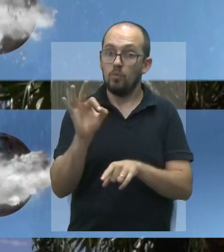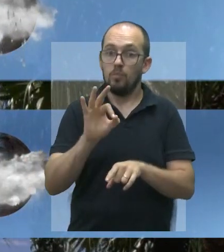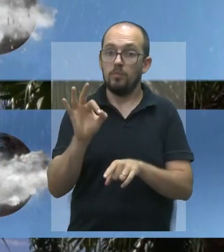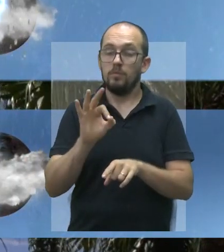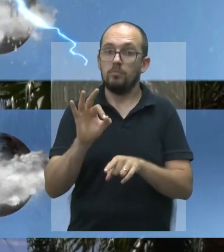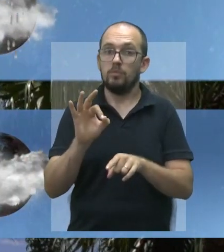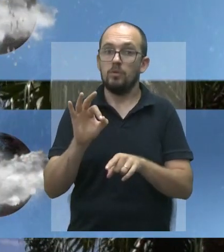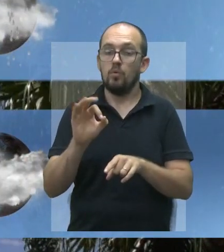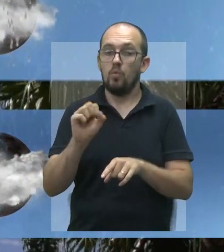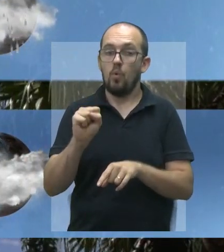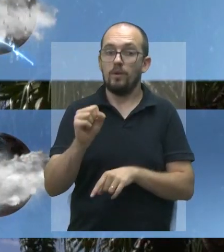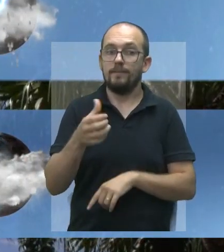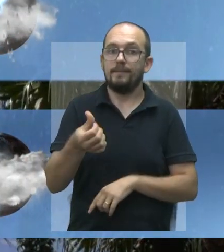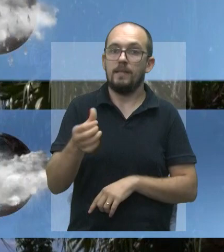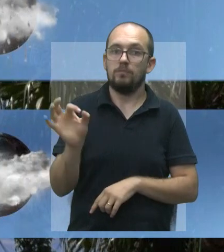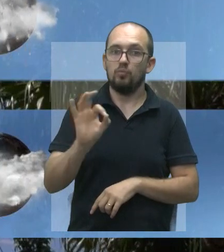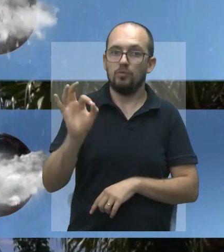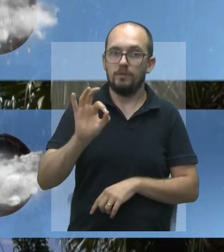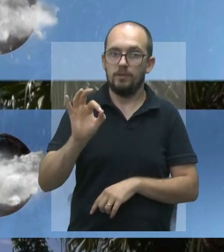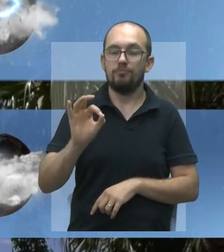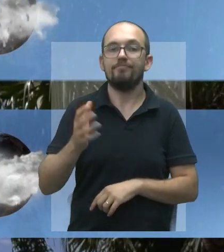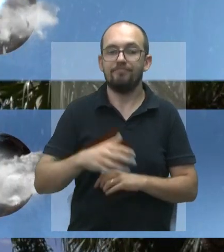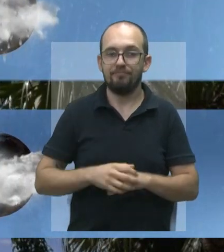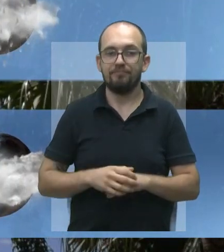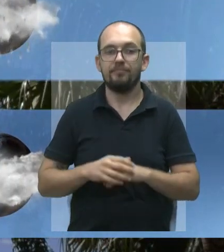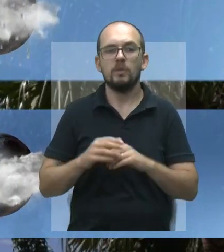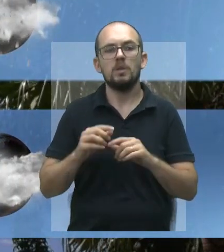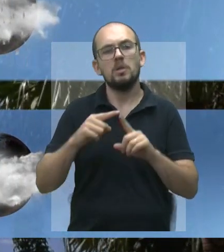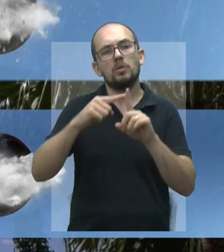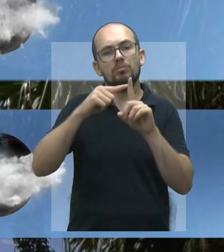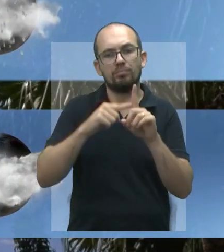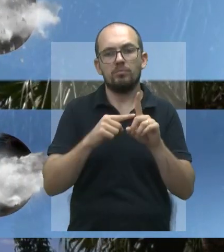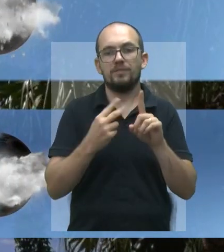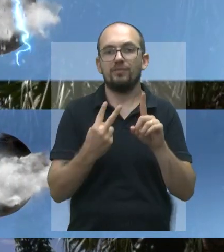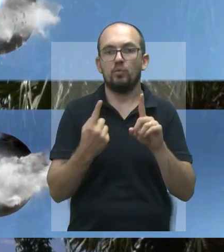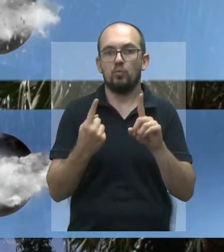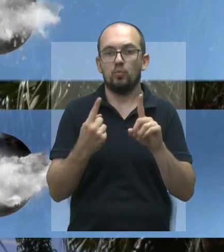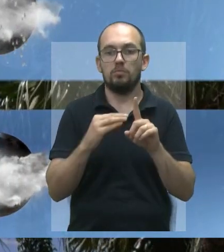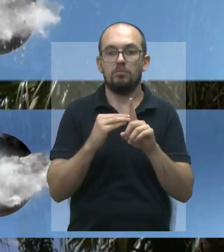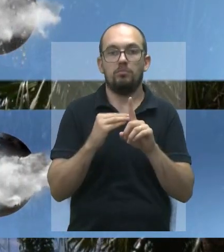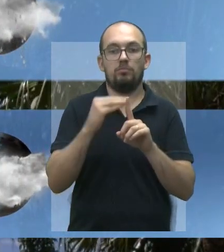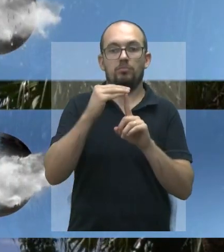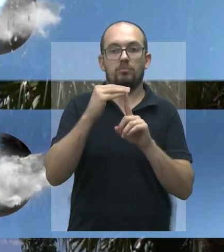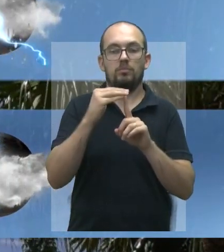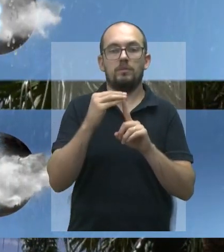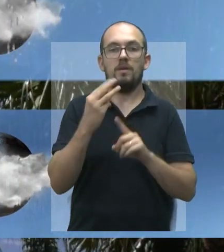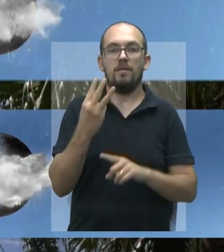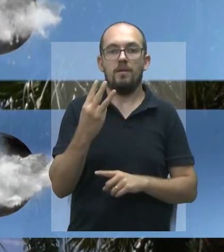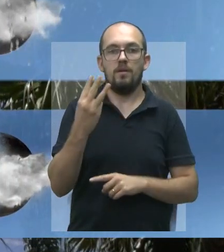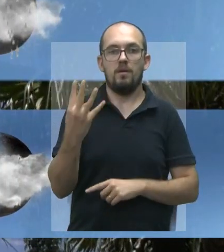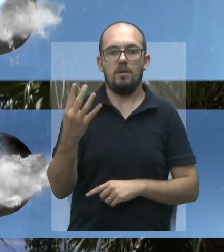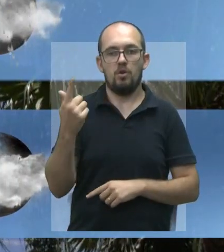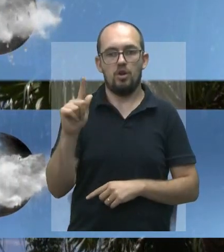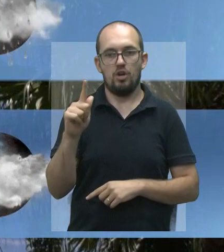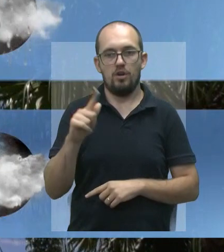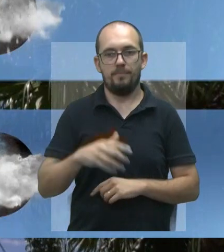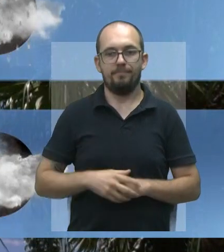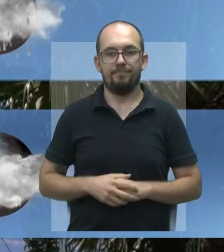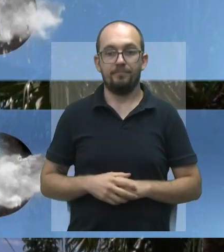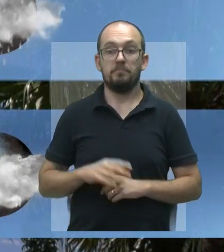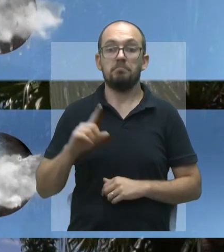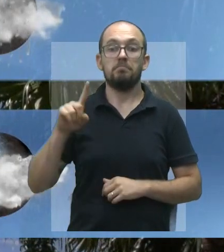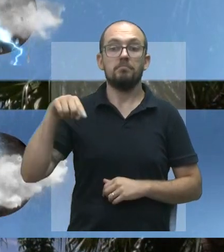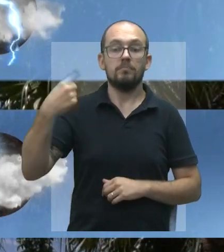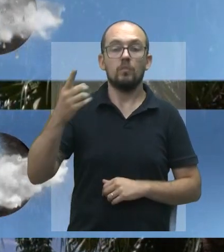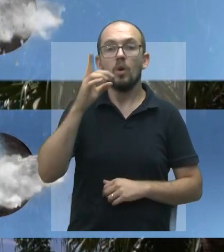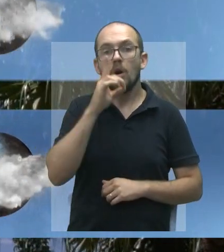pouco, vai para 86%. A mínima deve ficar em 21 graus e a máxima em 34 graus. Já no